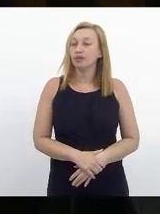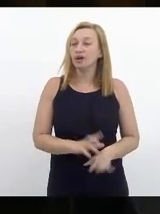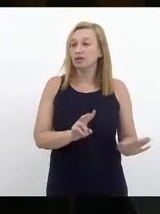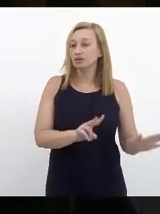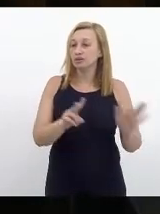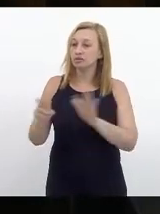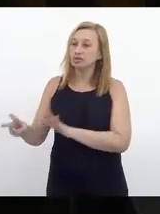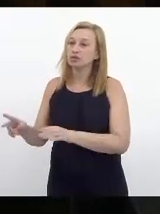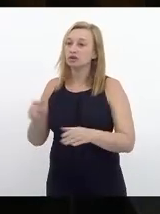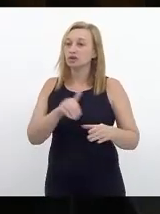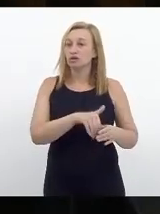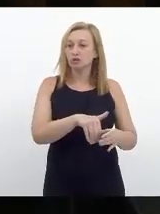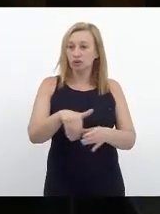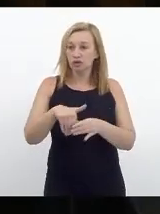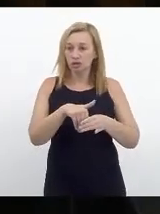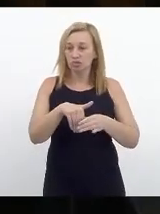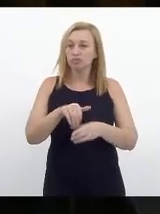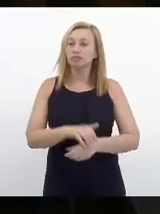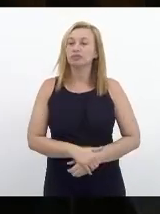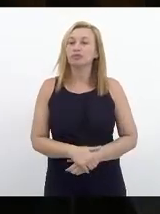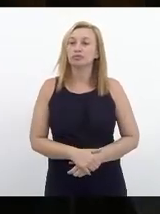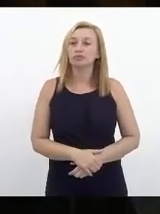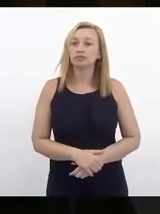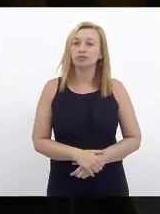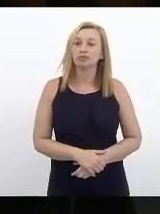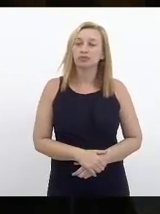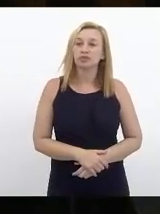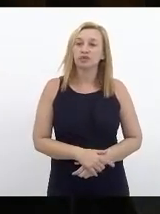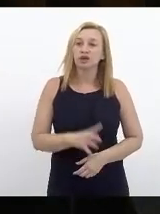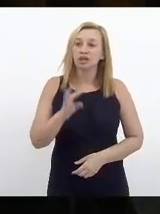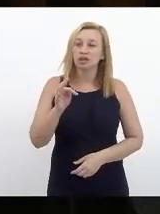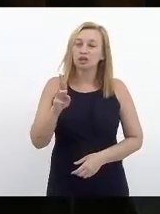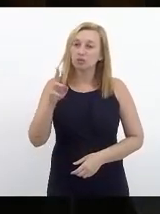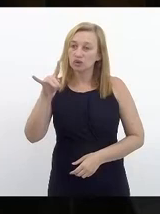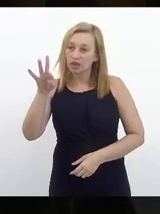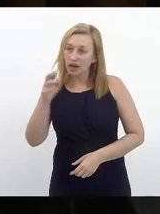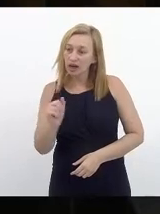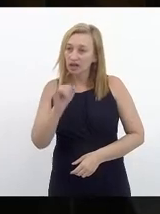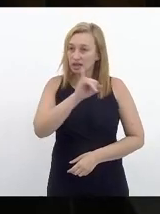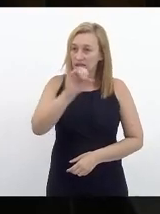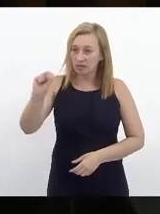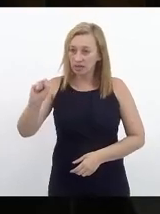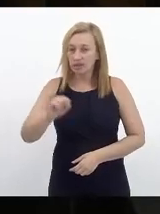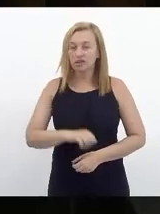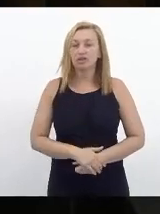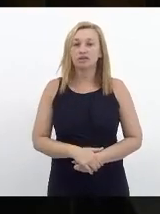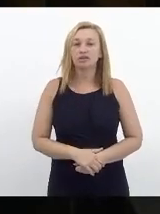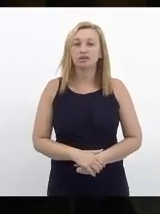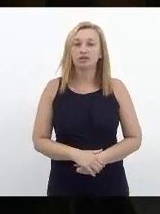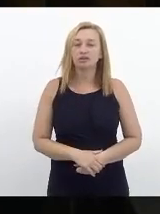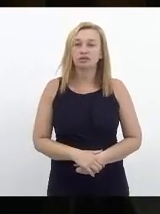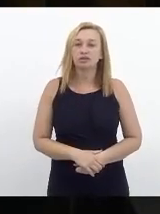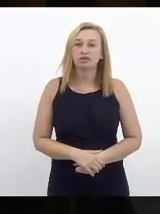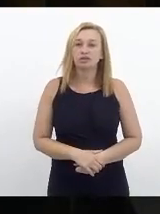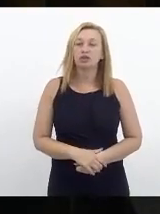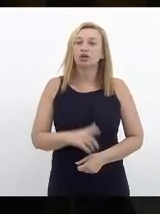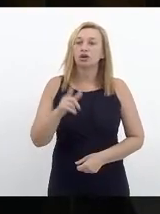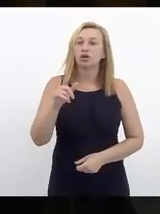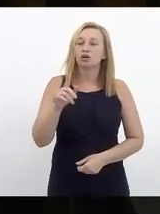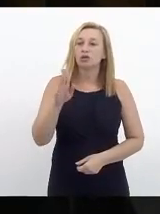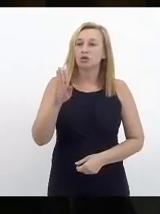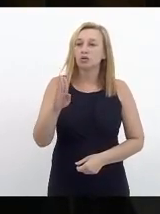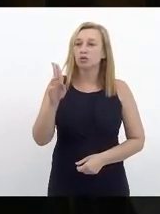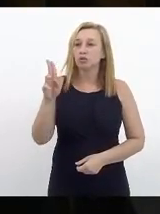semana votamos a isenção tributária do ICMS para o botijão de